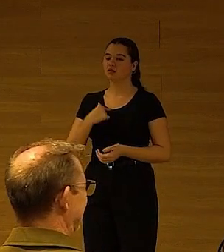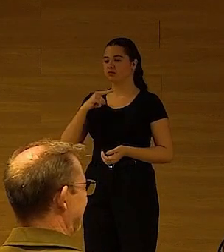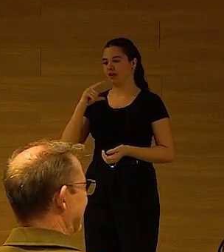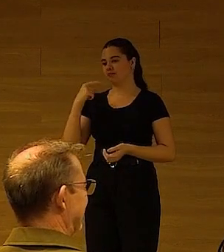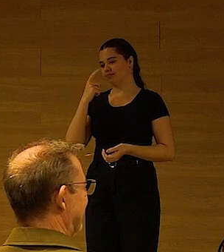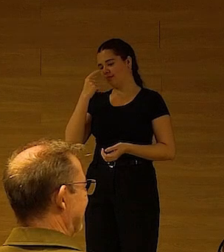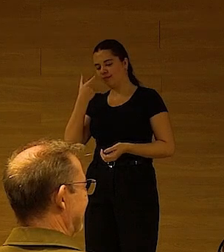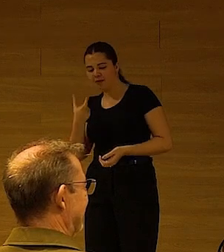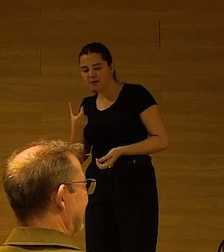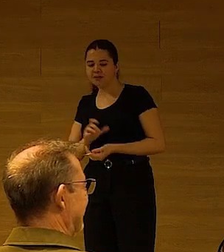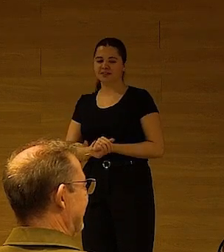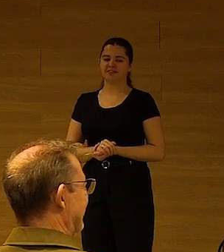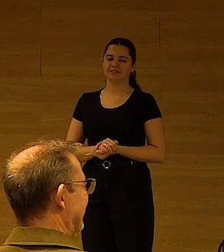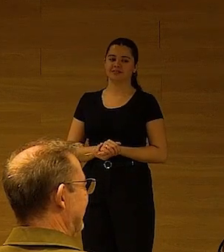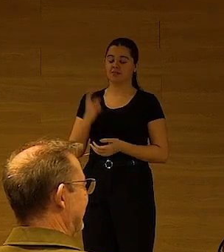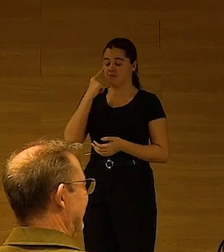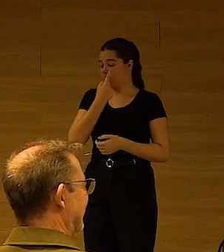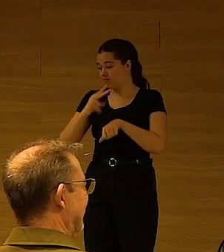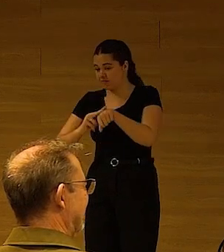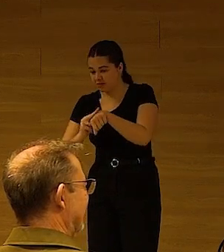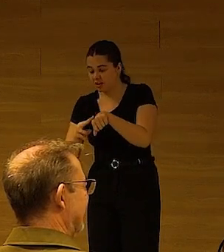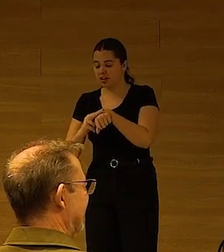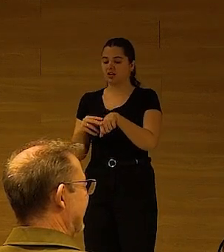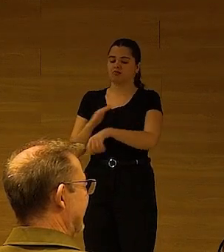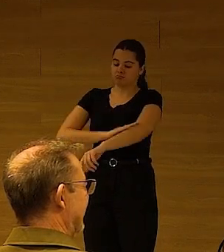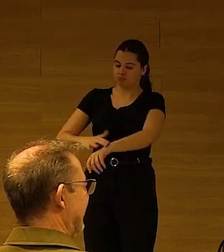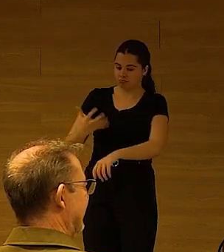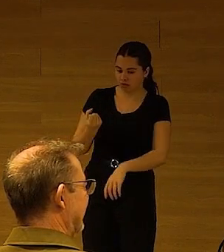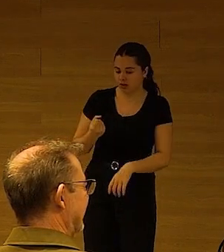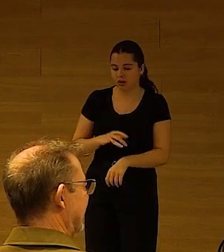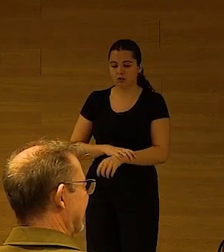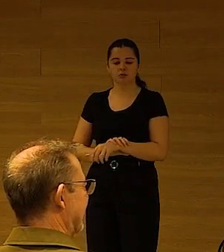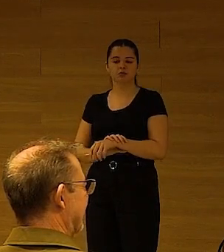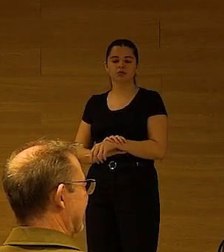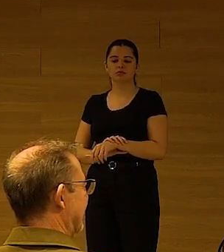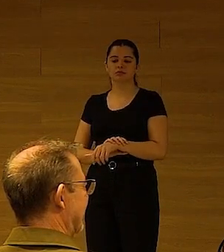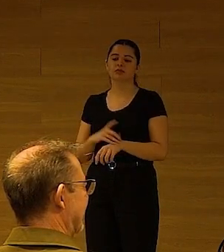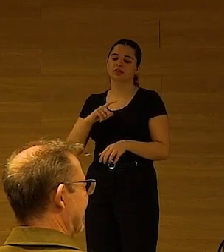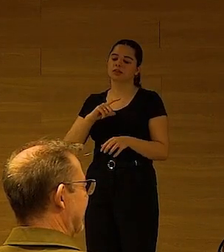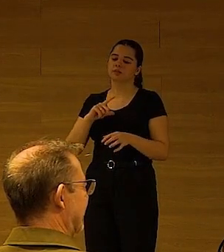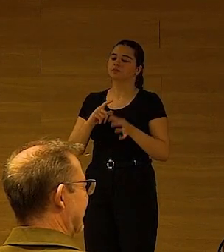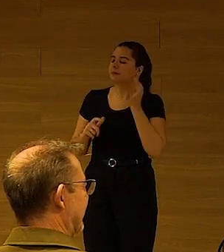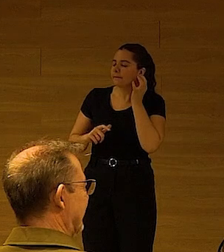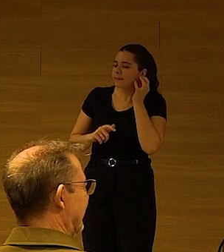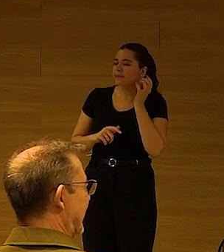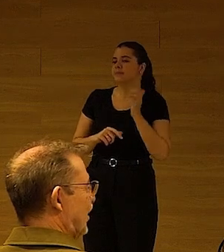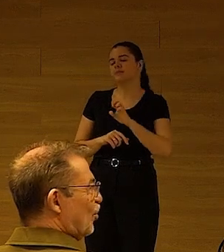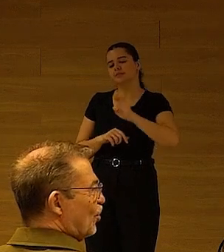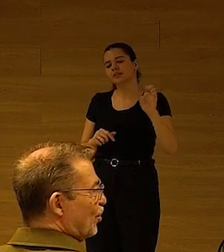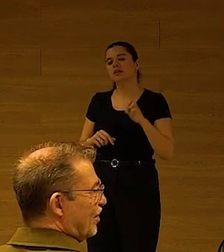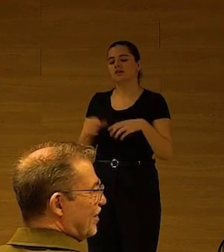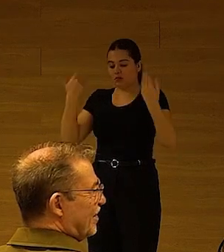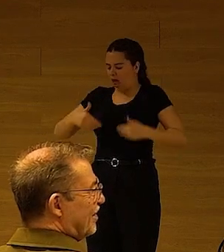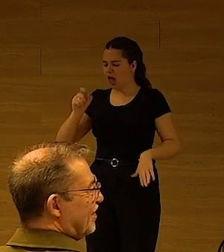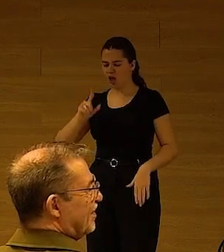Narigudo, olhos verdes, branco, um brinco na orelha esquerda, vestido todo de